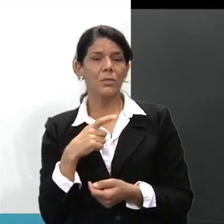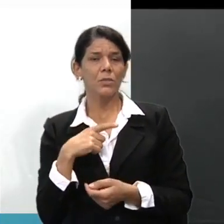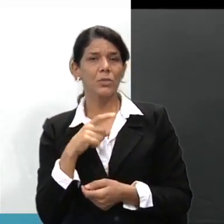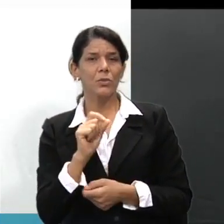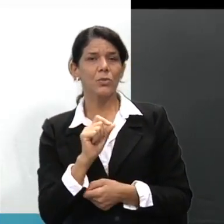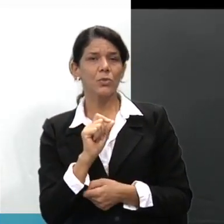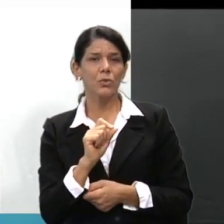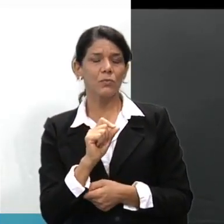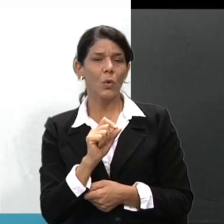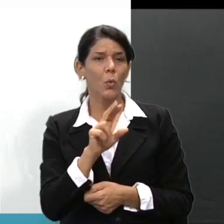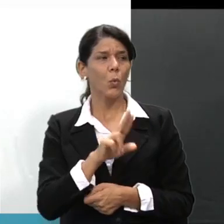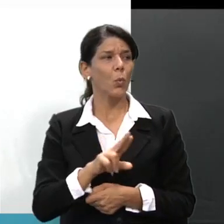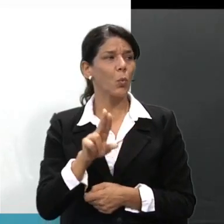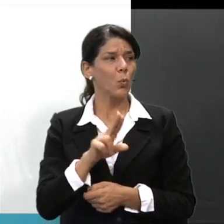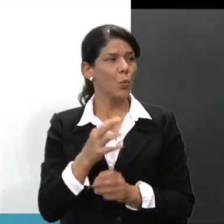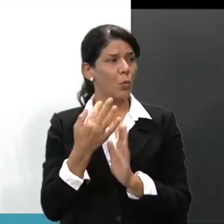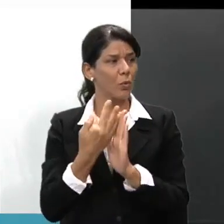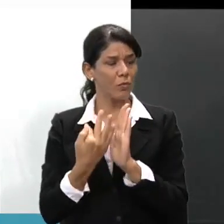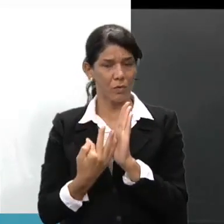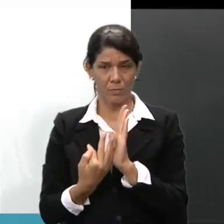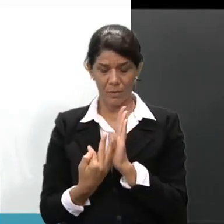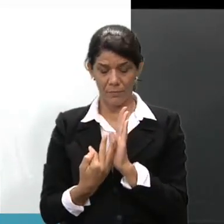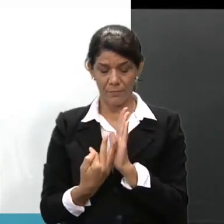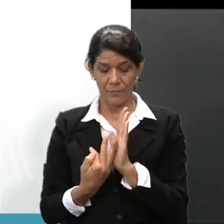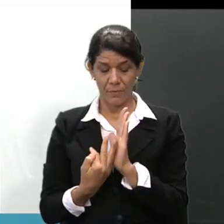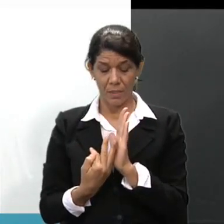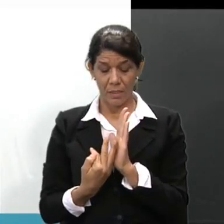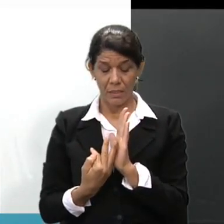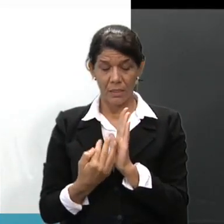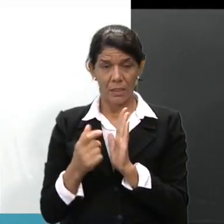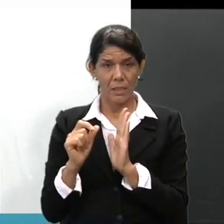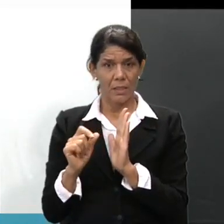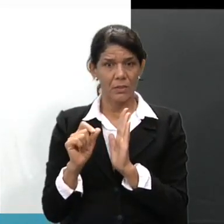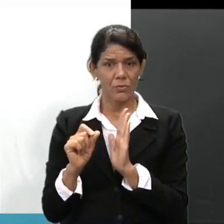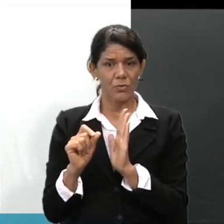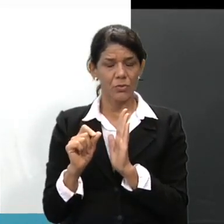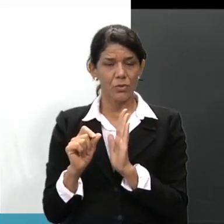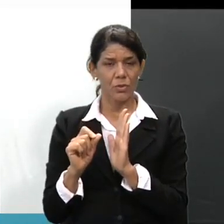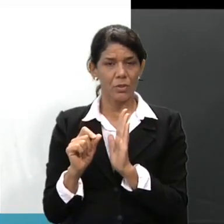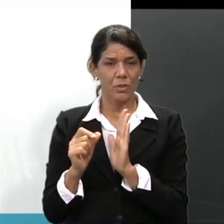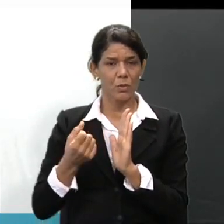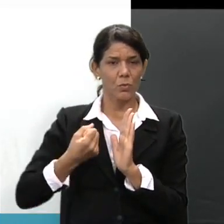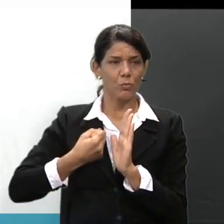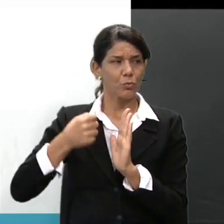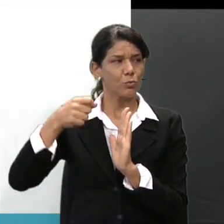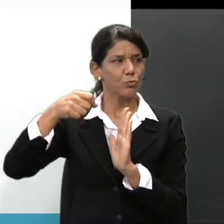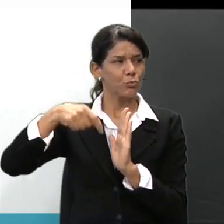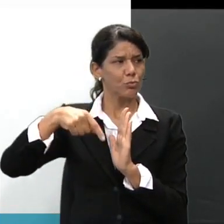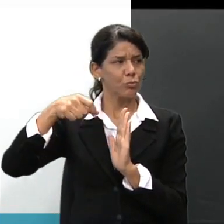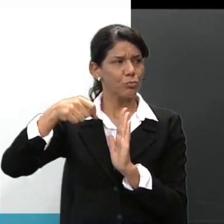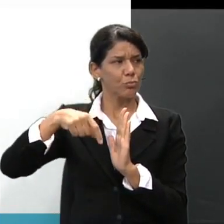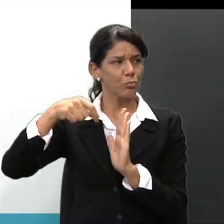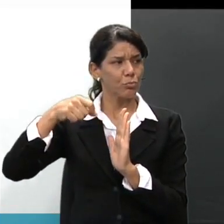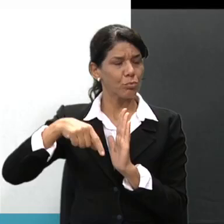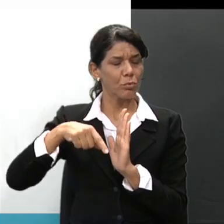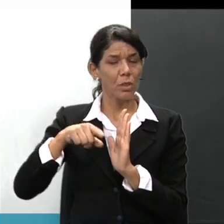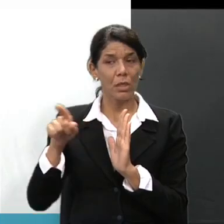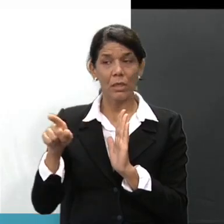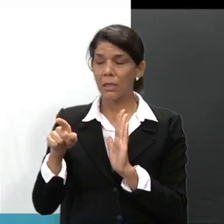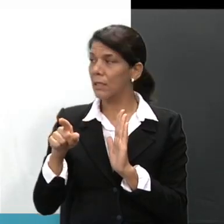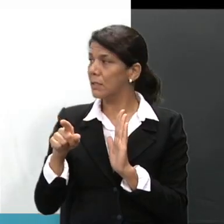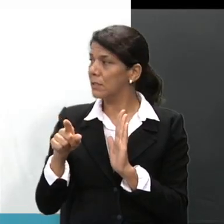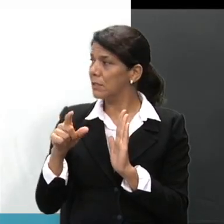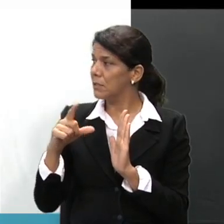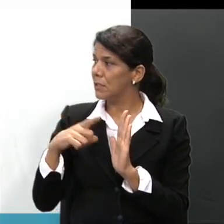vamos usar as seguintes fórmulas. No caso, então, de número de gotas, essa